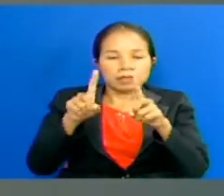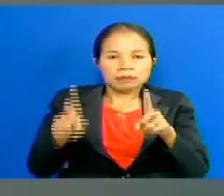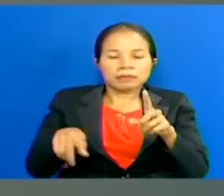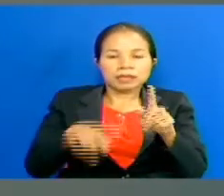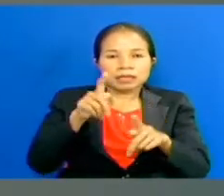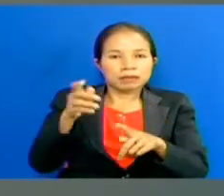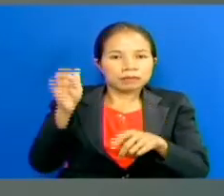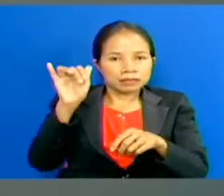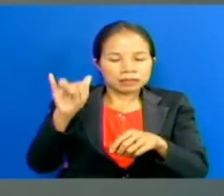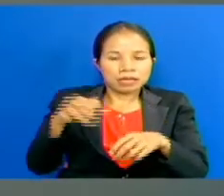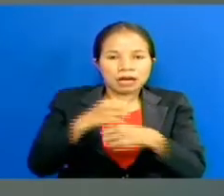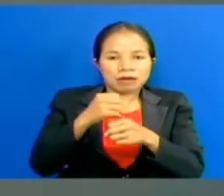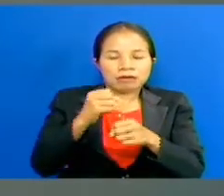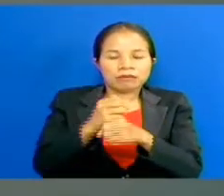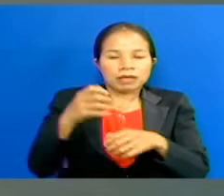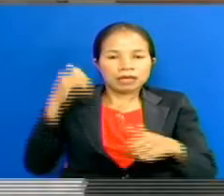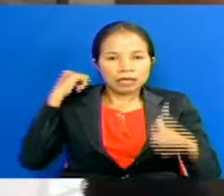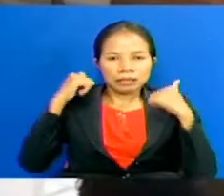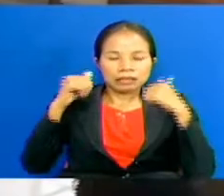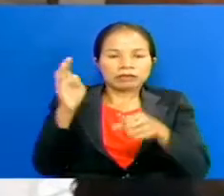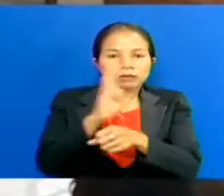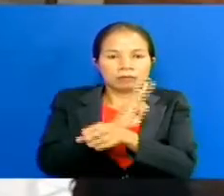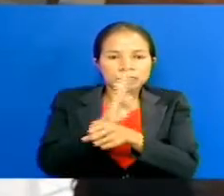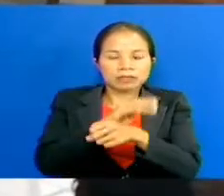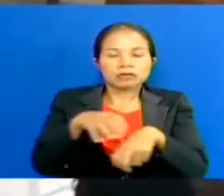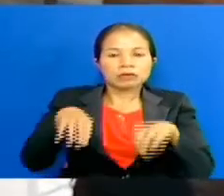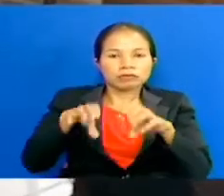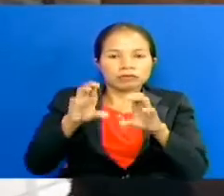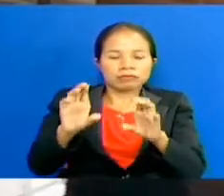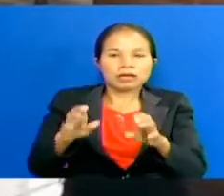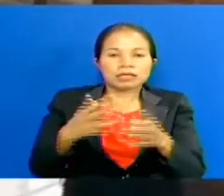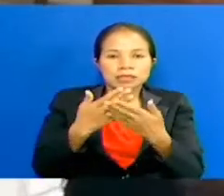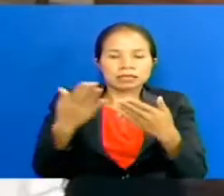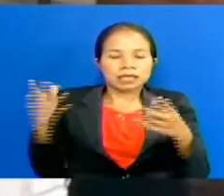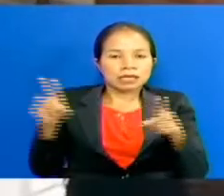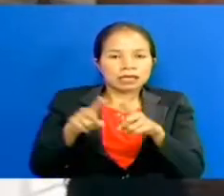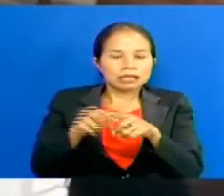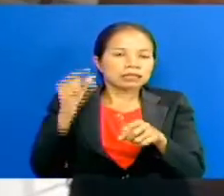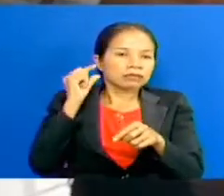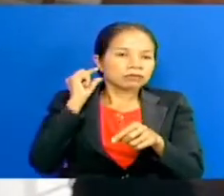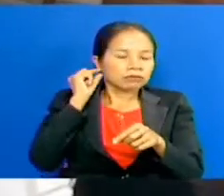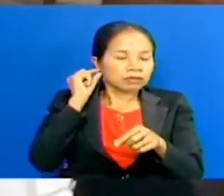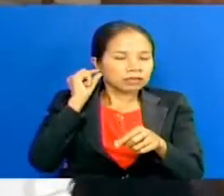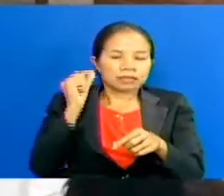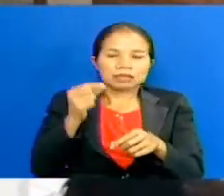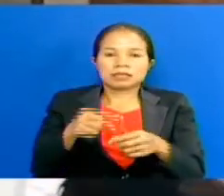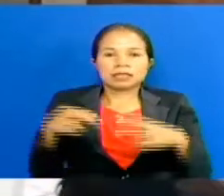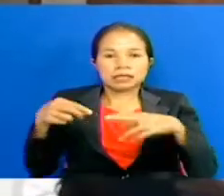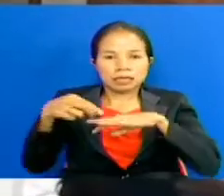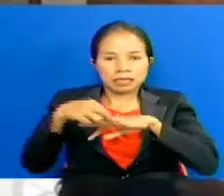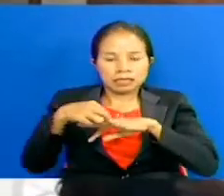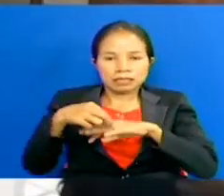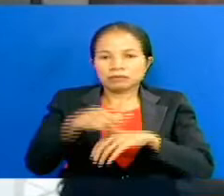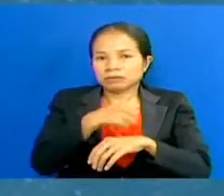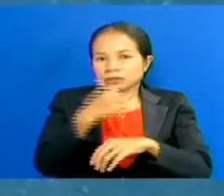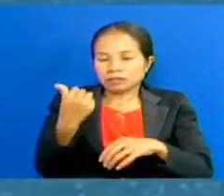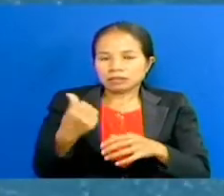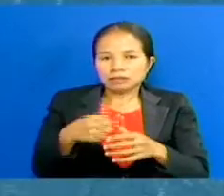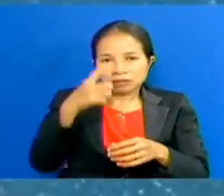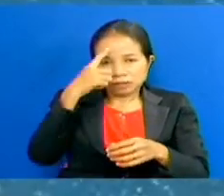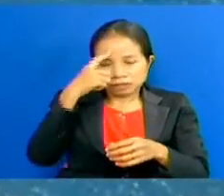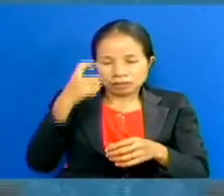cidadão hirakne, alaufale a atividade de negócio, Rodefang, acessoria, anessan corrente falso, Kadele, no selutan.